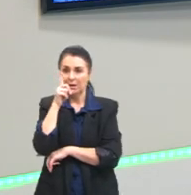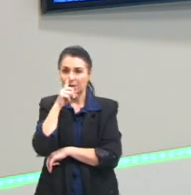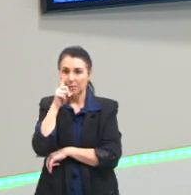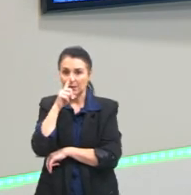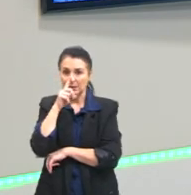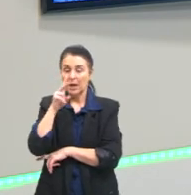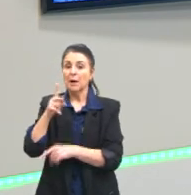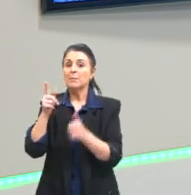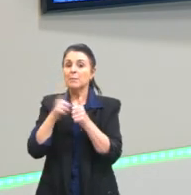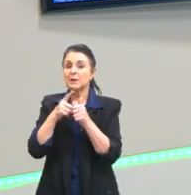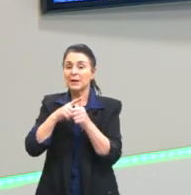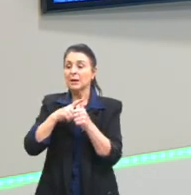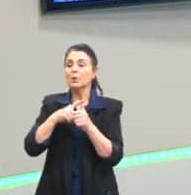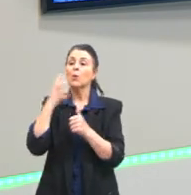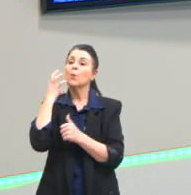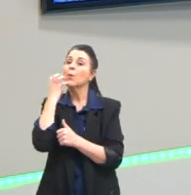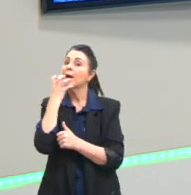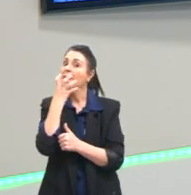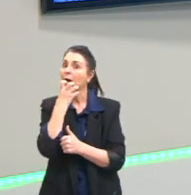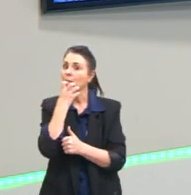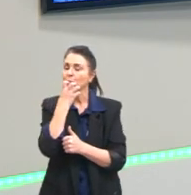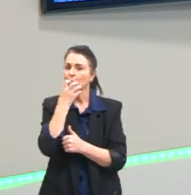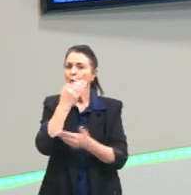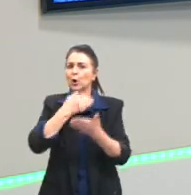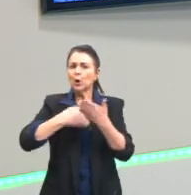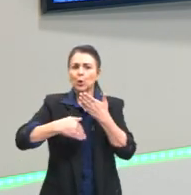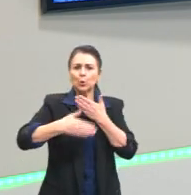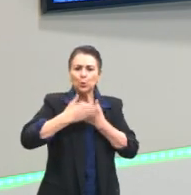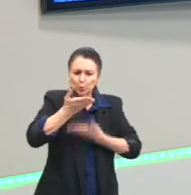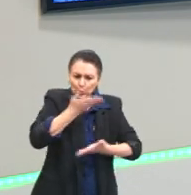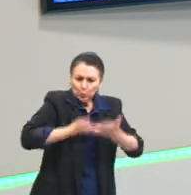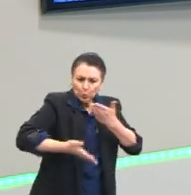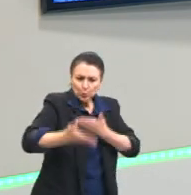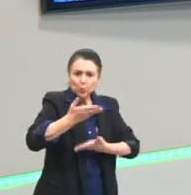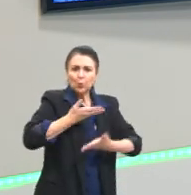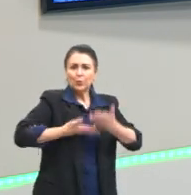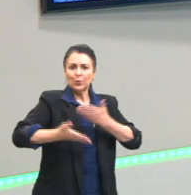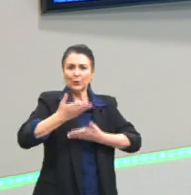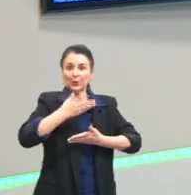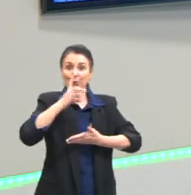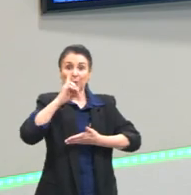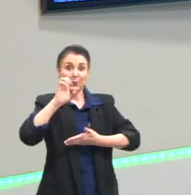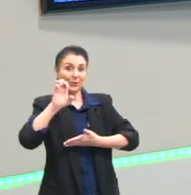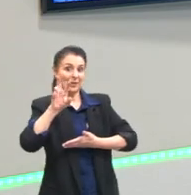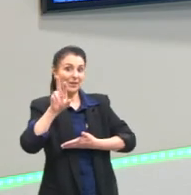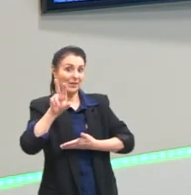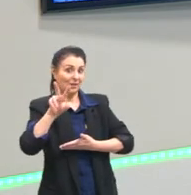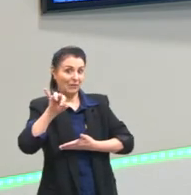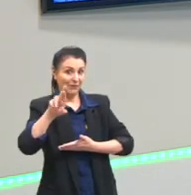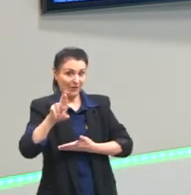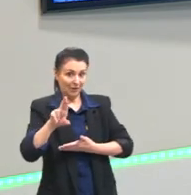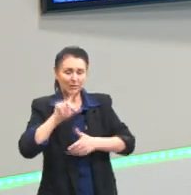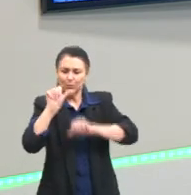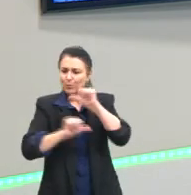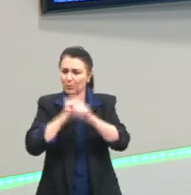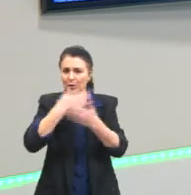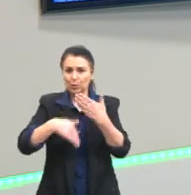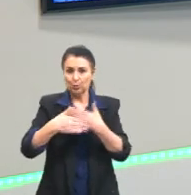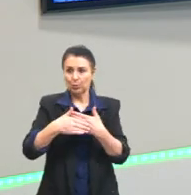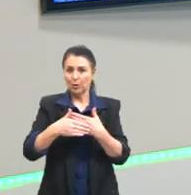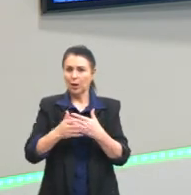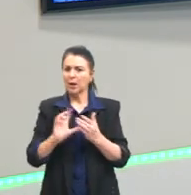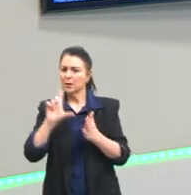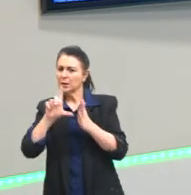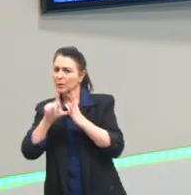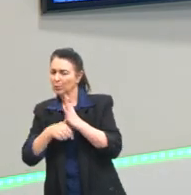vai lembrar de Heráclito o horário que vai dizer que tudo flui tudo é um eterno Devir tudo é uma constante mudança E aí o par menos fazendo não